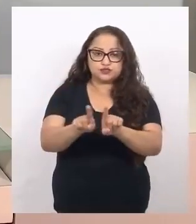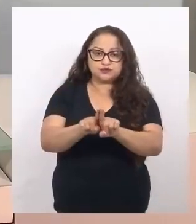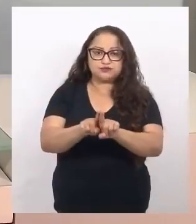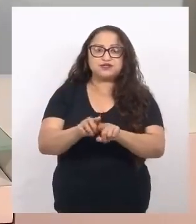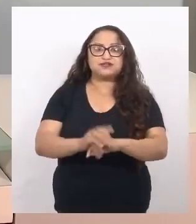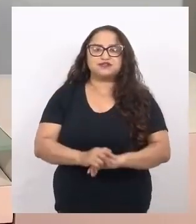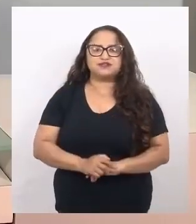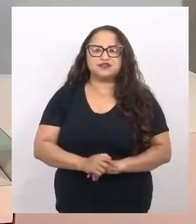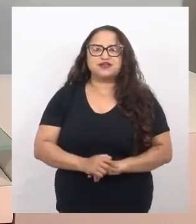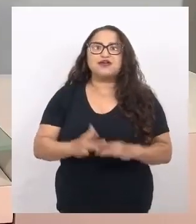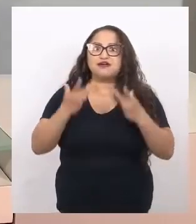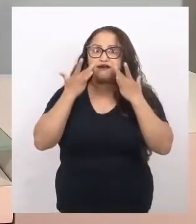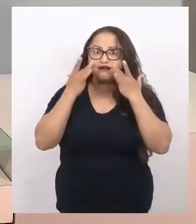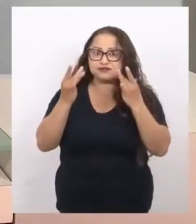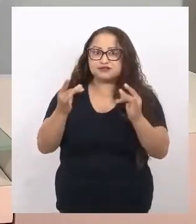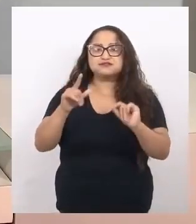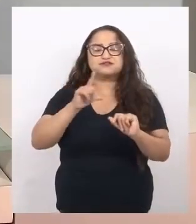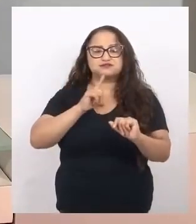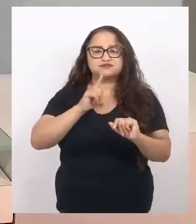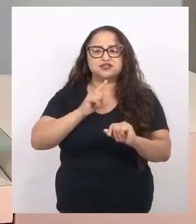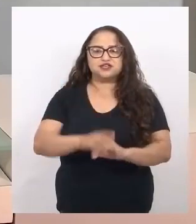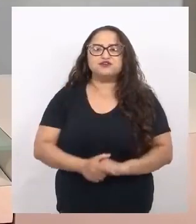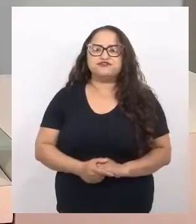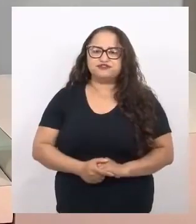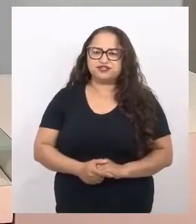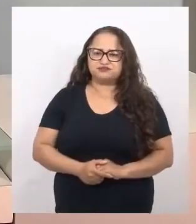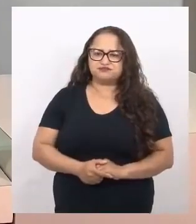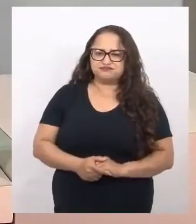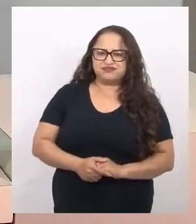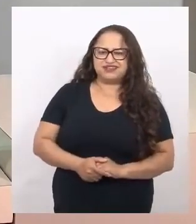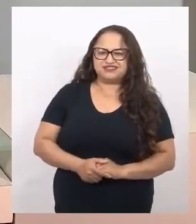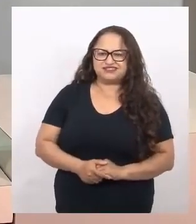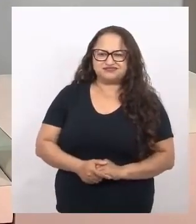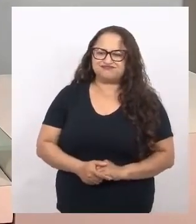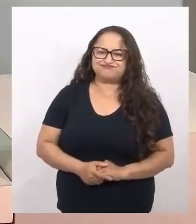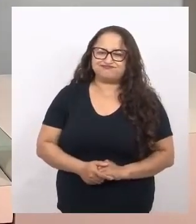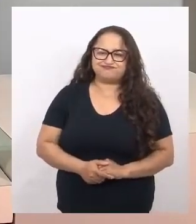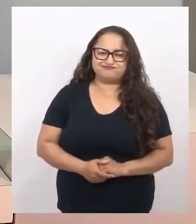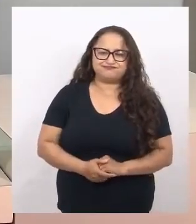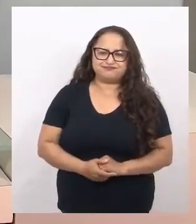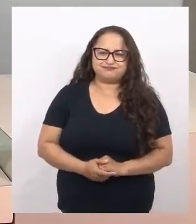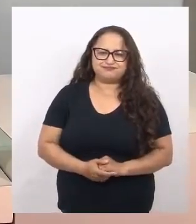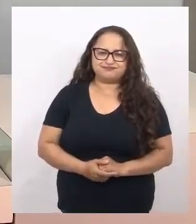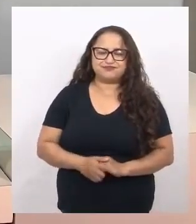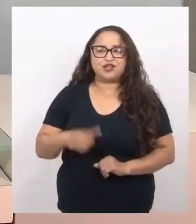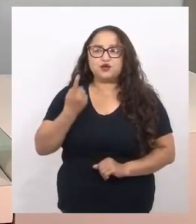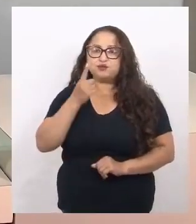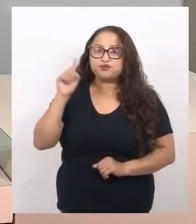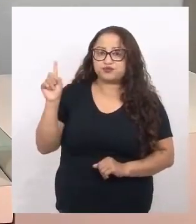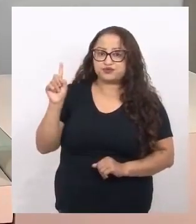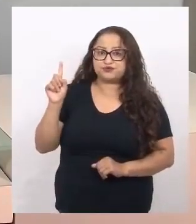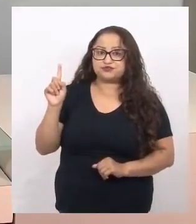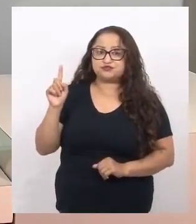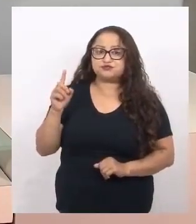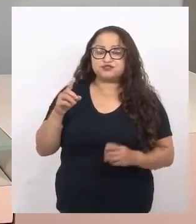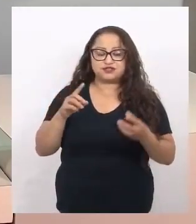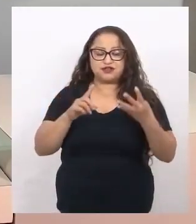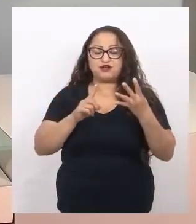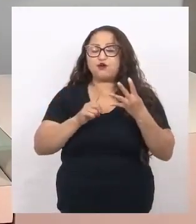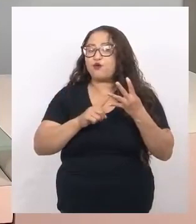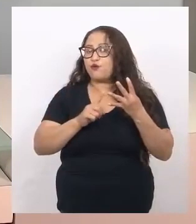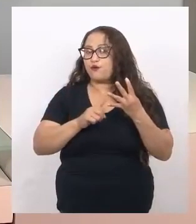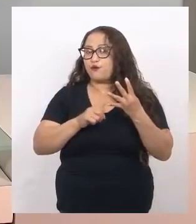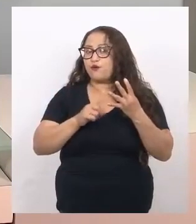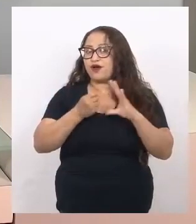gente se atentar na hora da atribuição. E por último, que é a quarta característica que eu